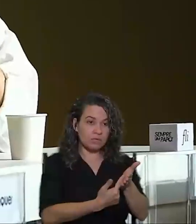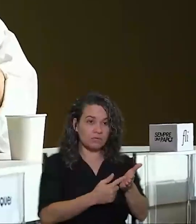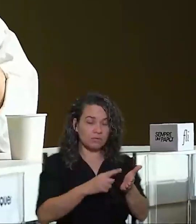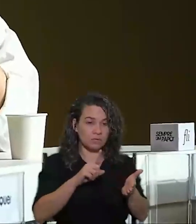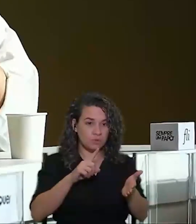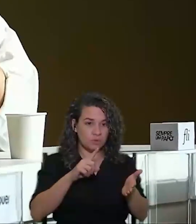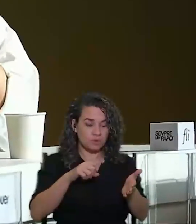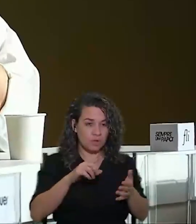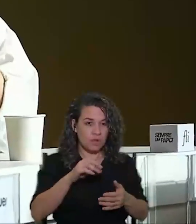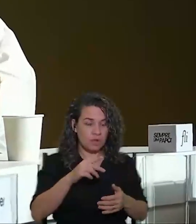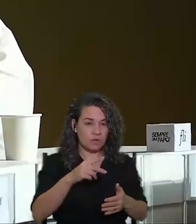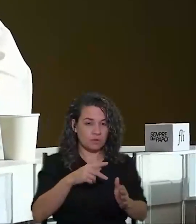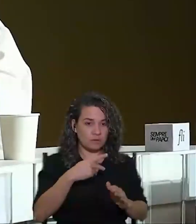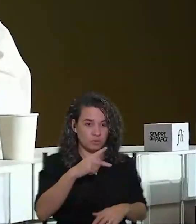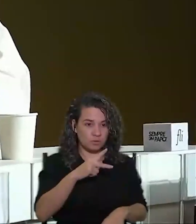do Jefferson e da